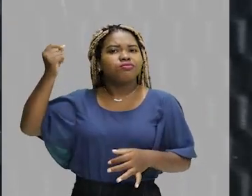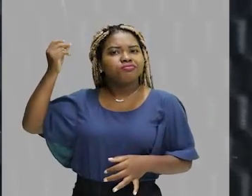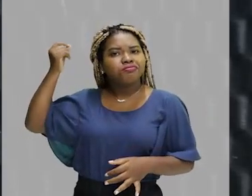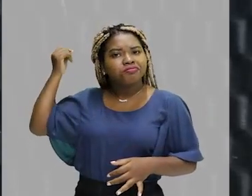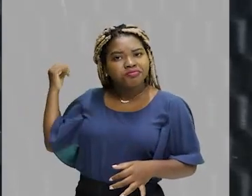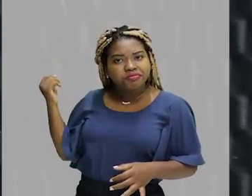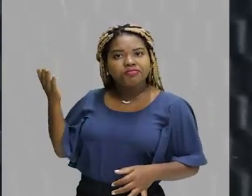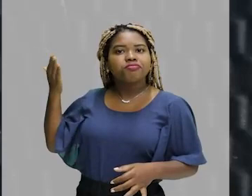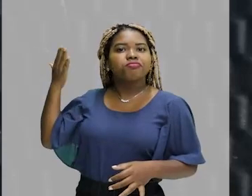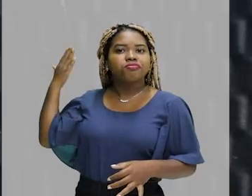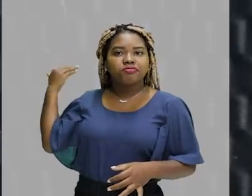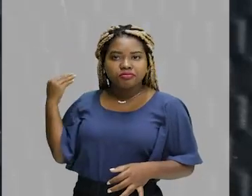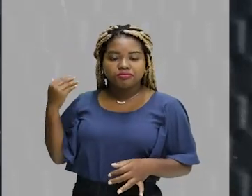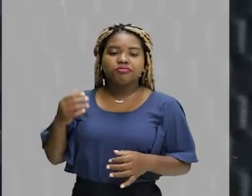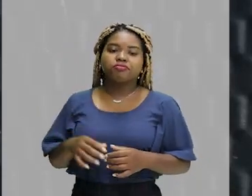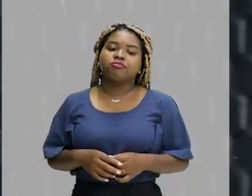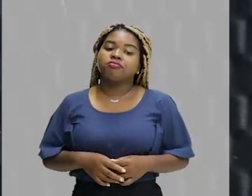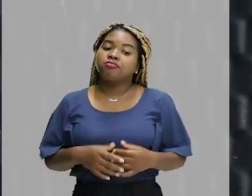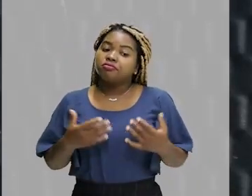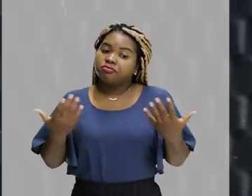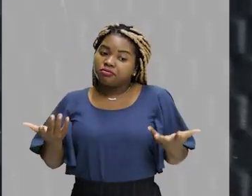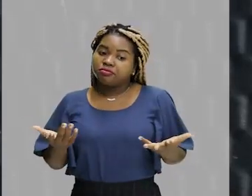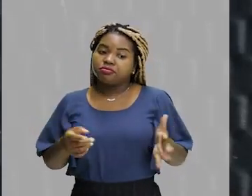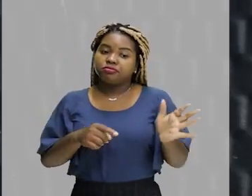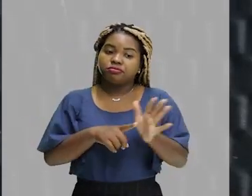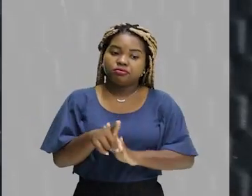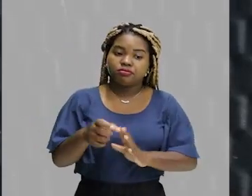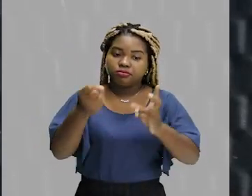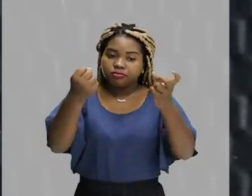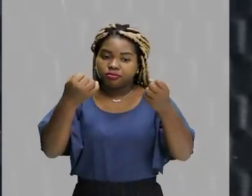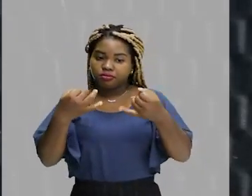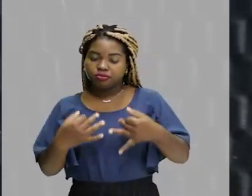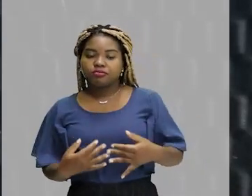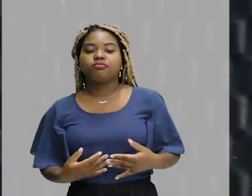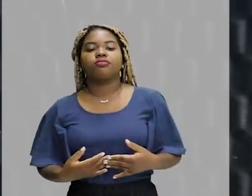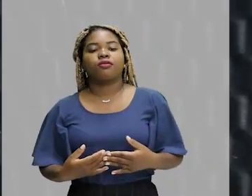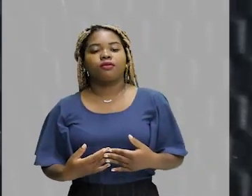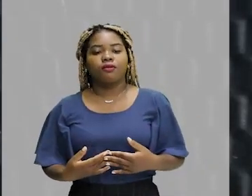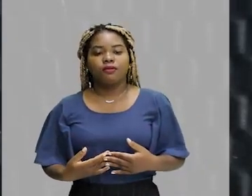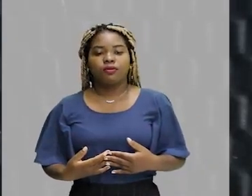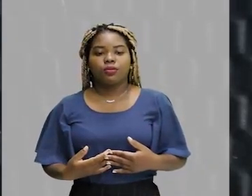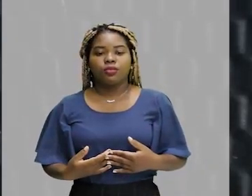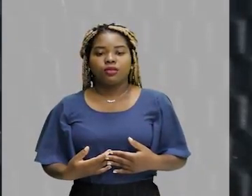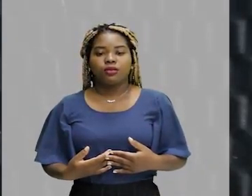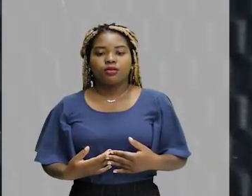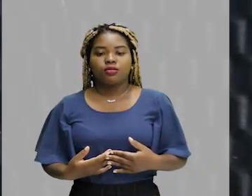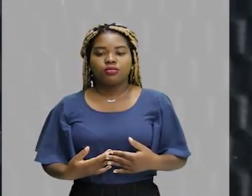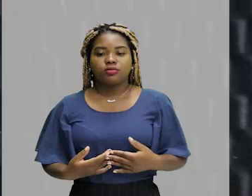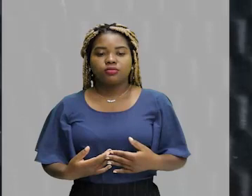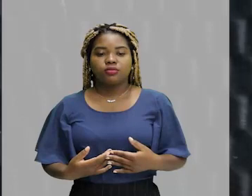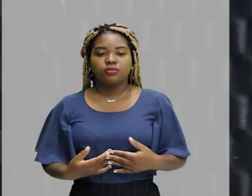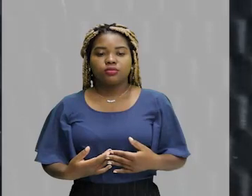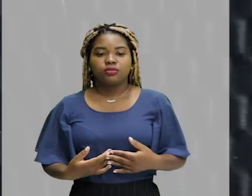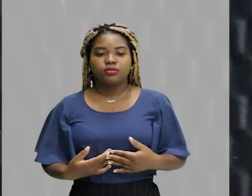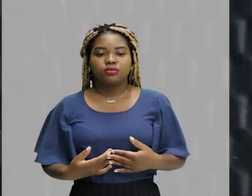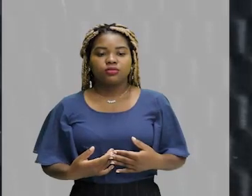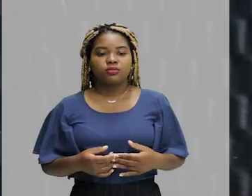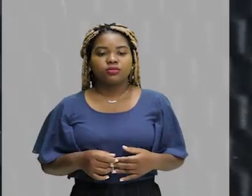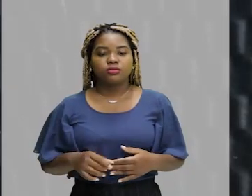primitivo. Esse elemento aqui, esta questão, o bojo da questão vem até confirmar isso para a